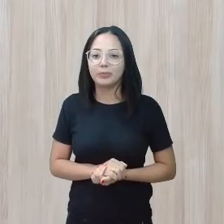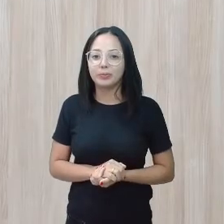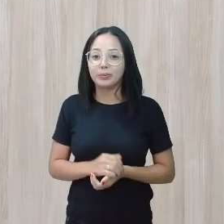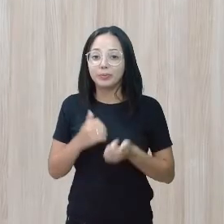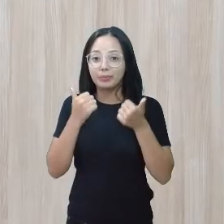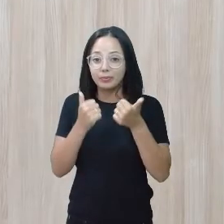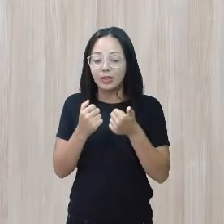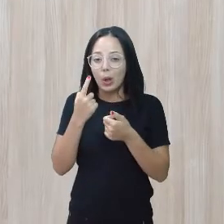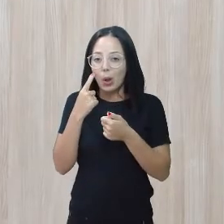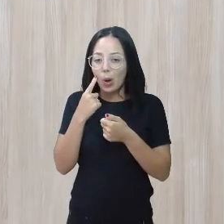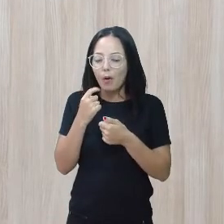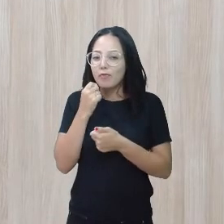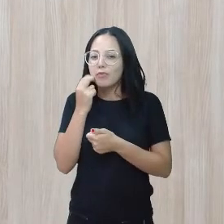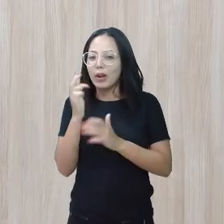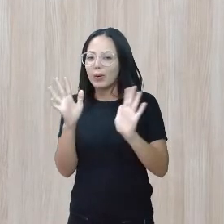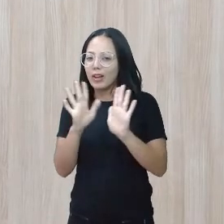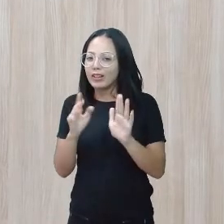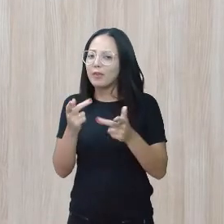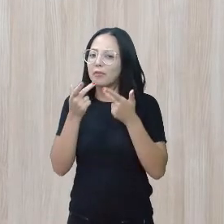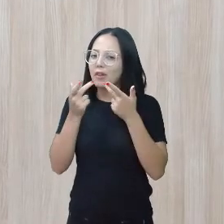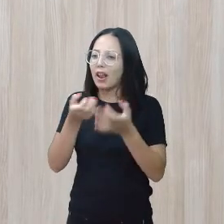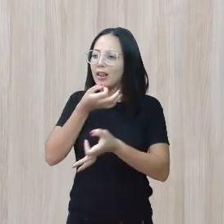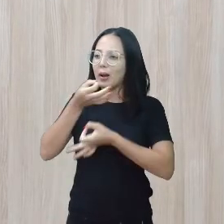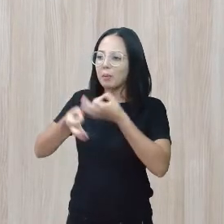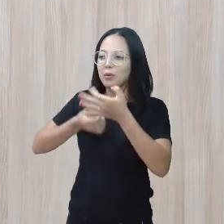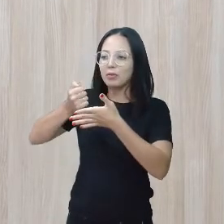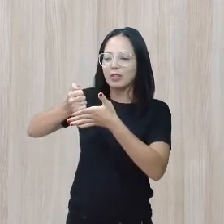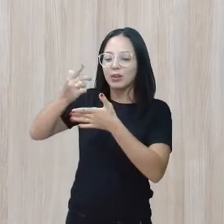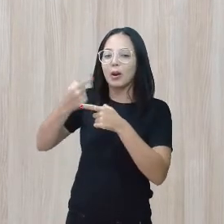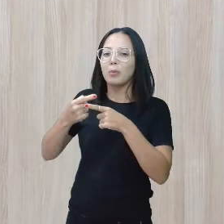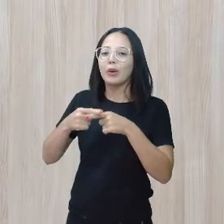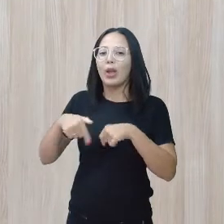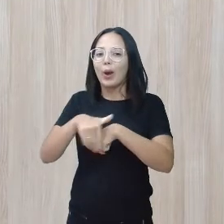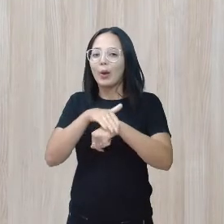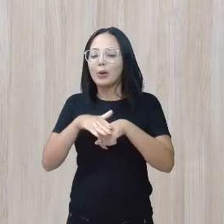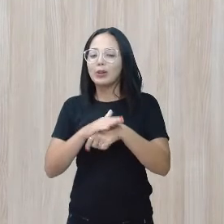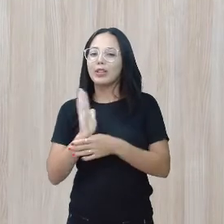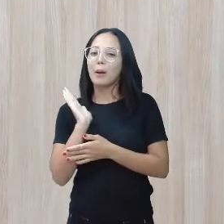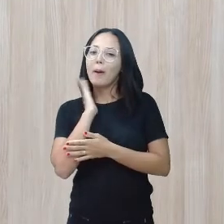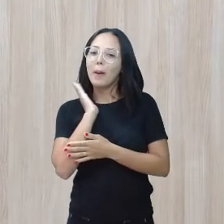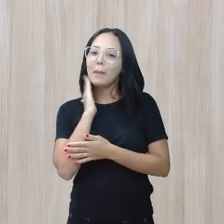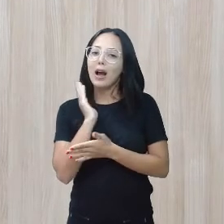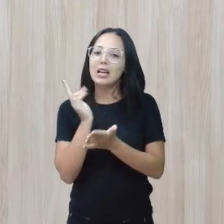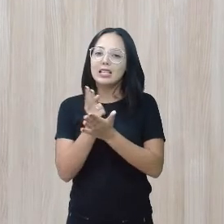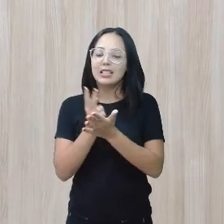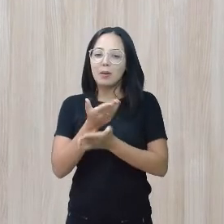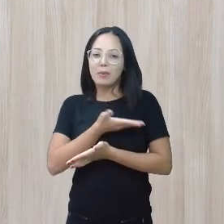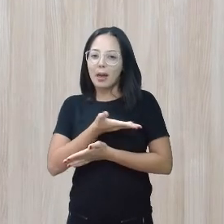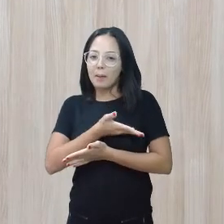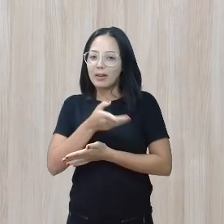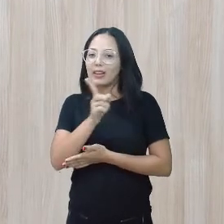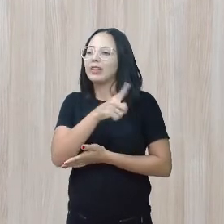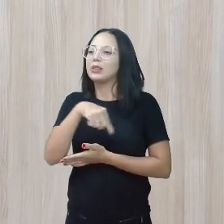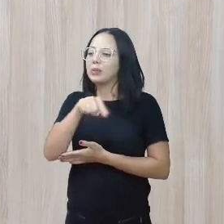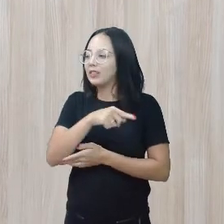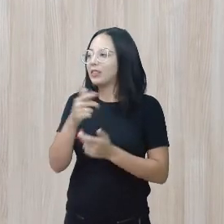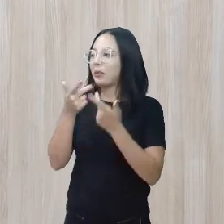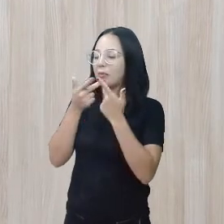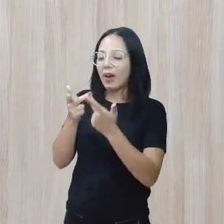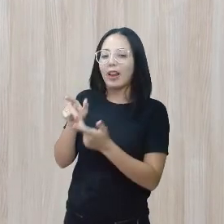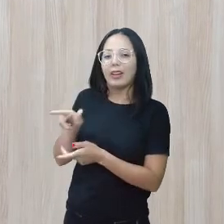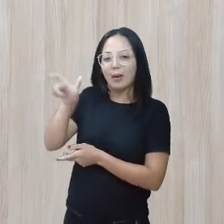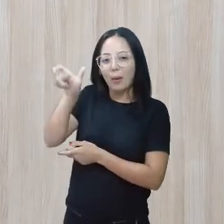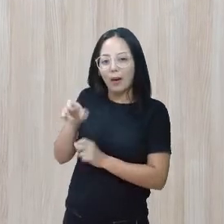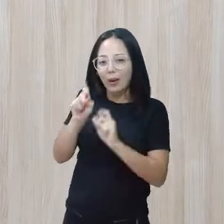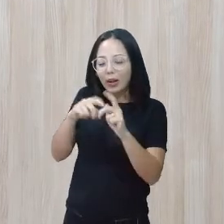Massa, não se acanhem, fale com a professora Adriana, ela adora bater papo com vocês, ela tá super amiga, né? Tô sabendo. Então falem com ela,